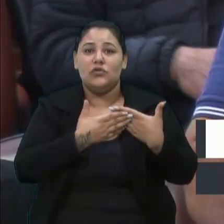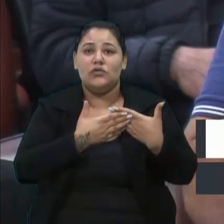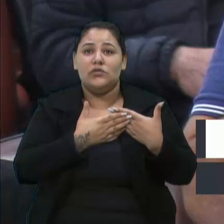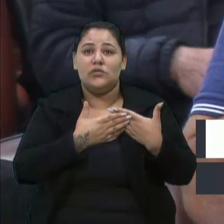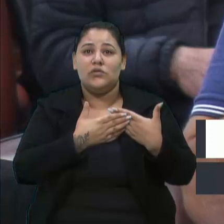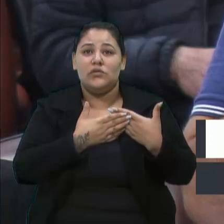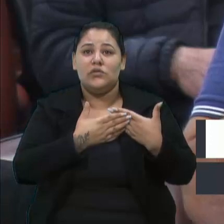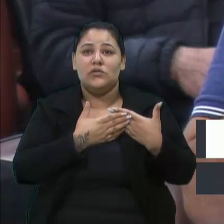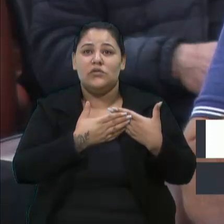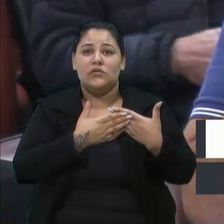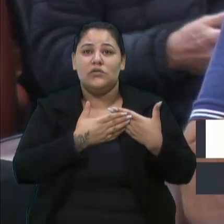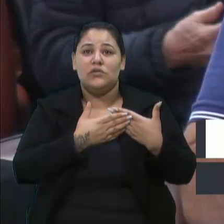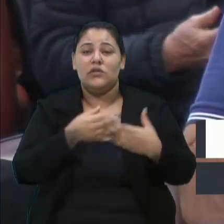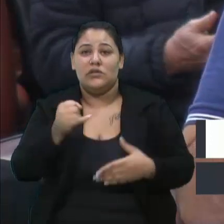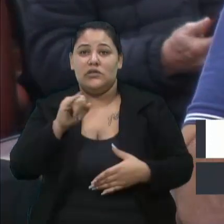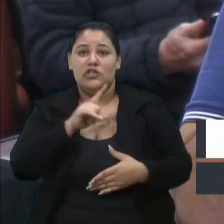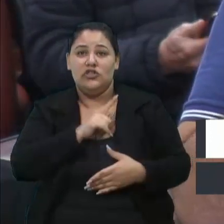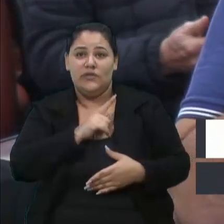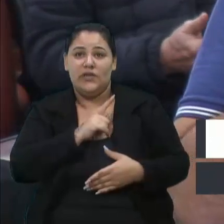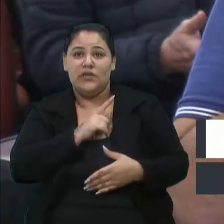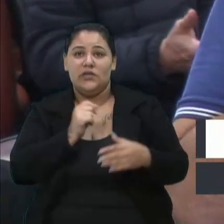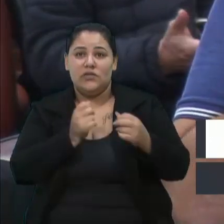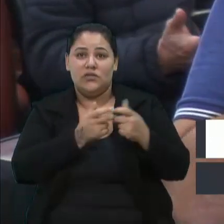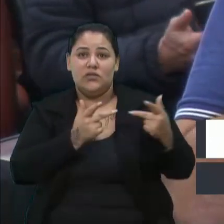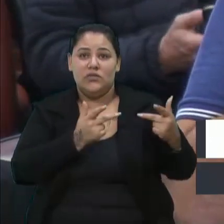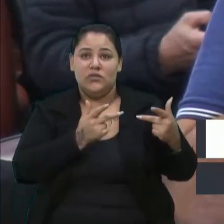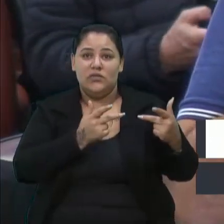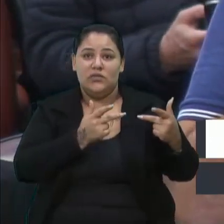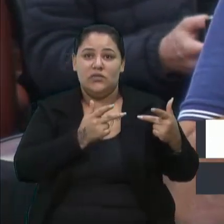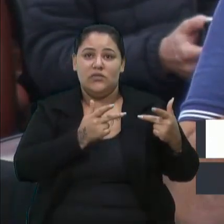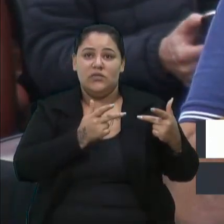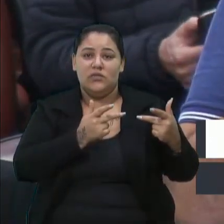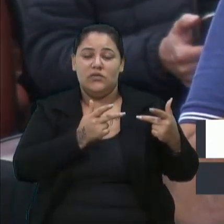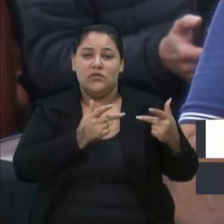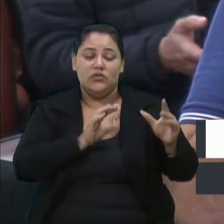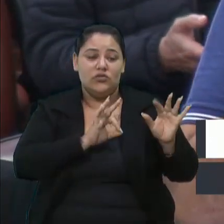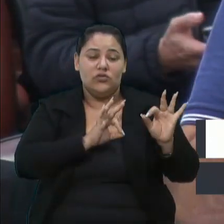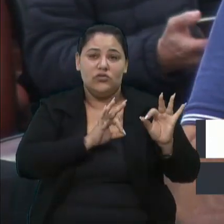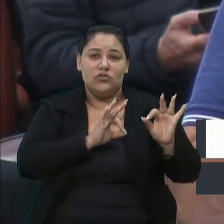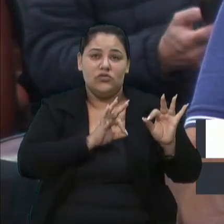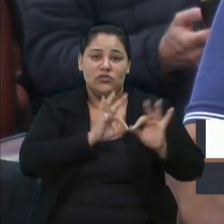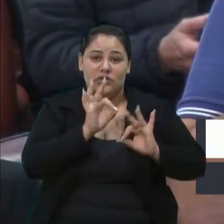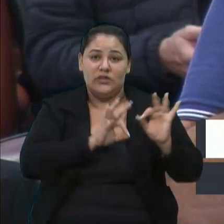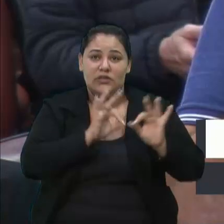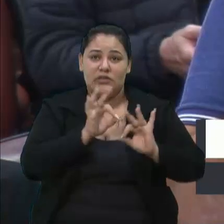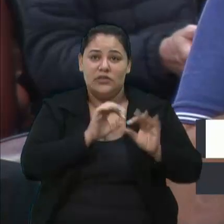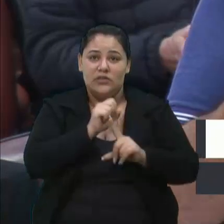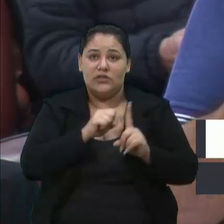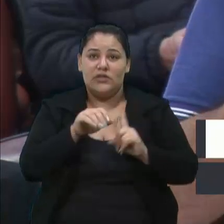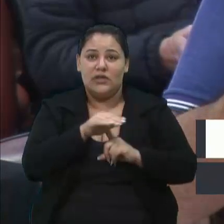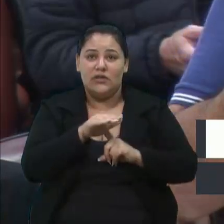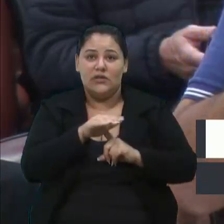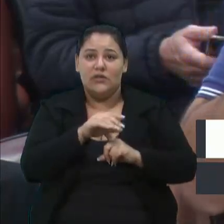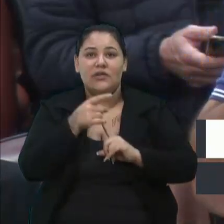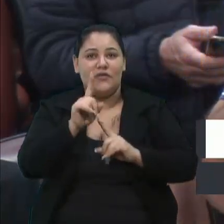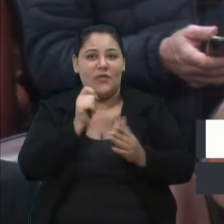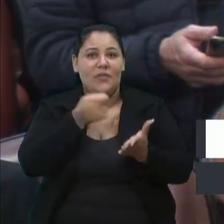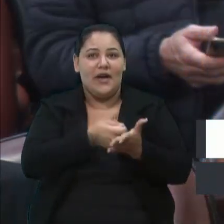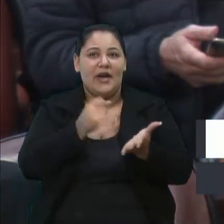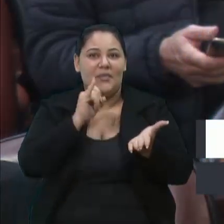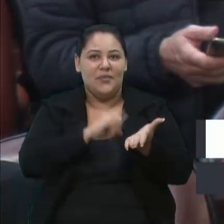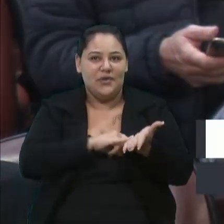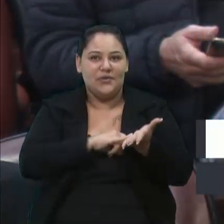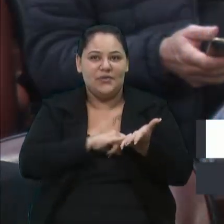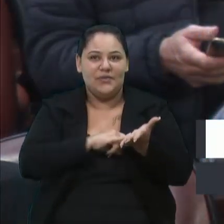investir inclusive Se tiverem concessões de organizações sociais não pagarão nenhum imposto mas